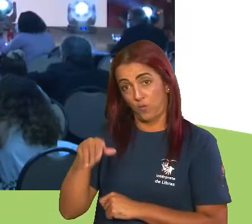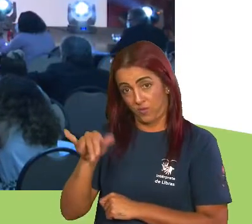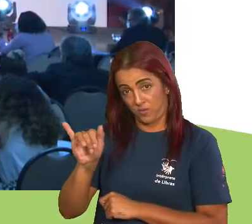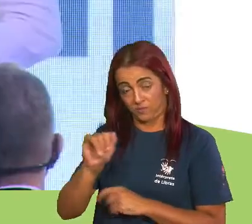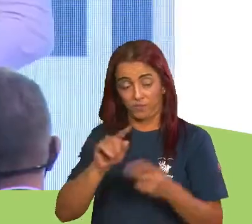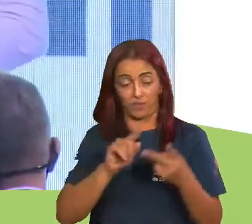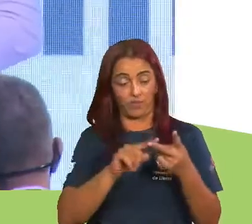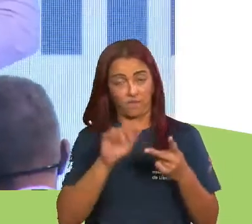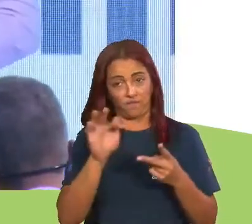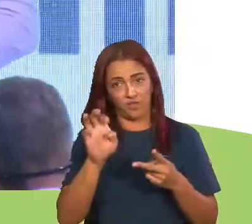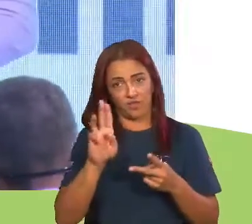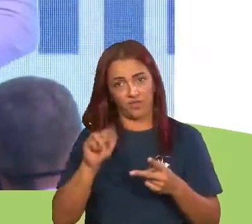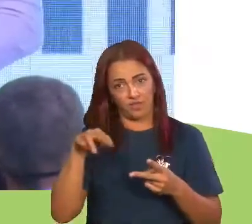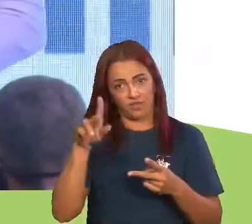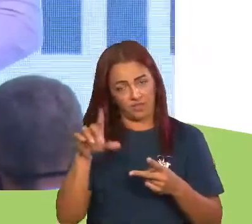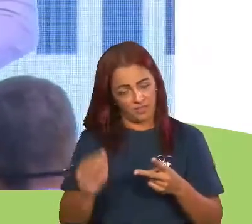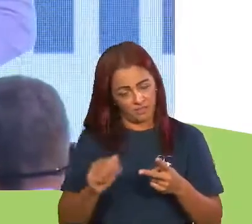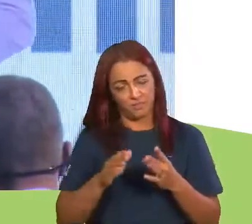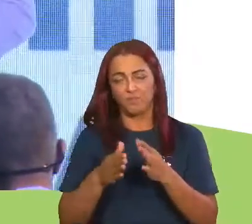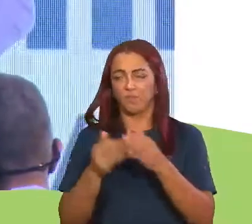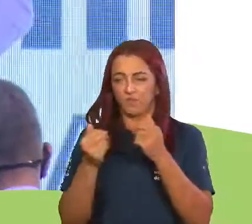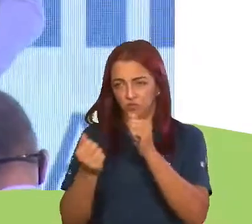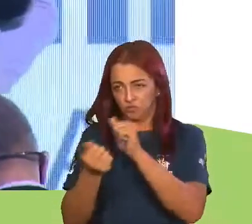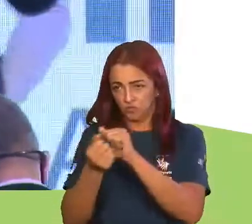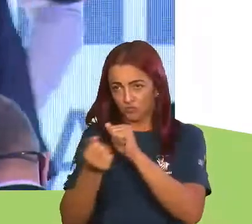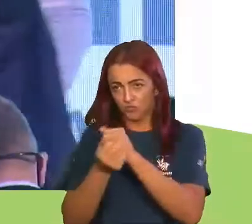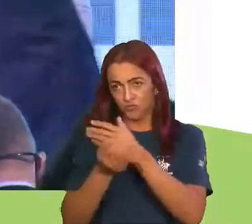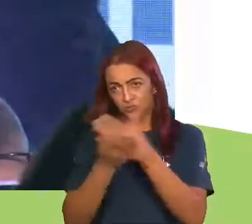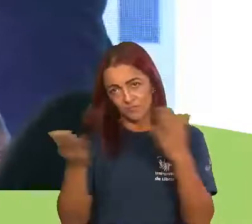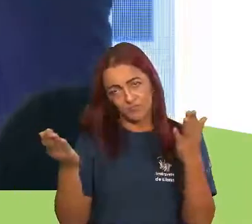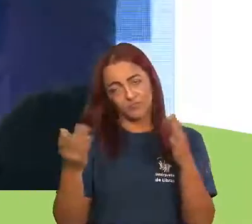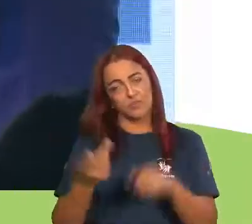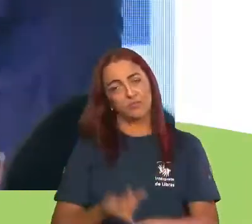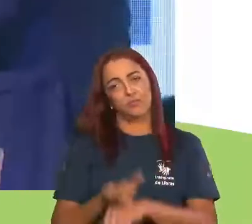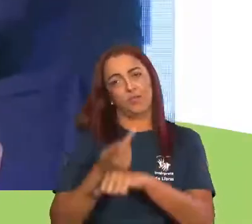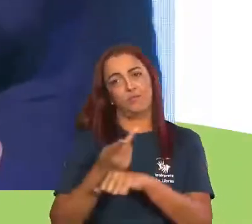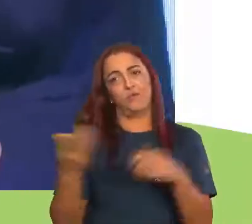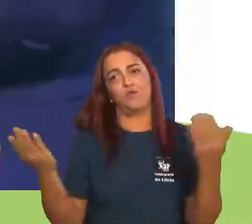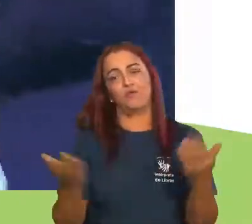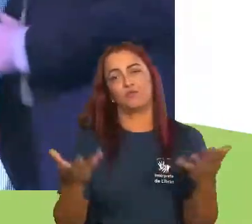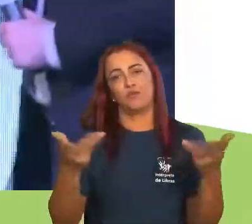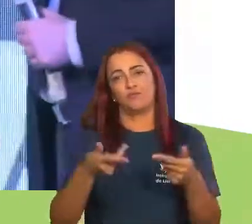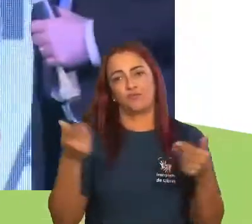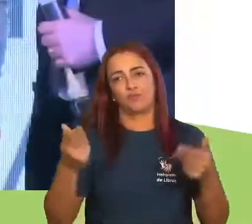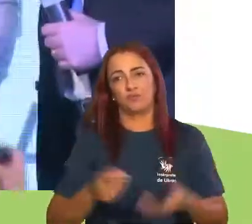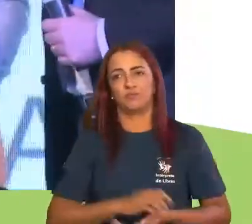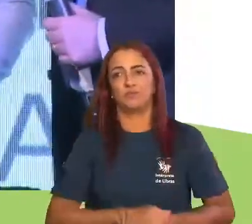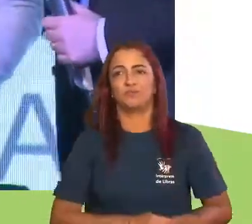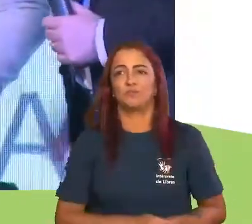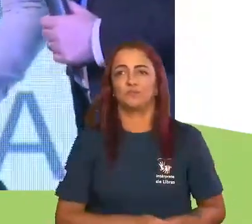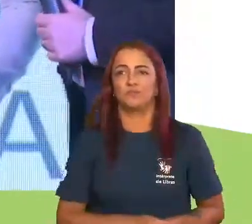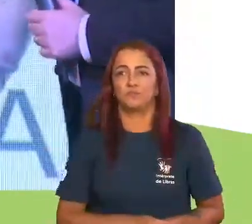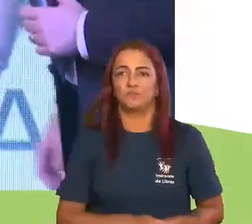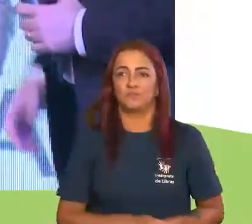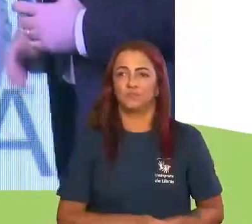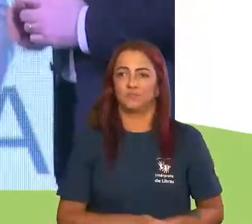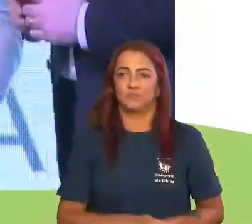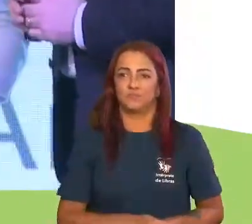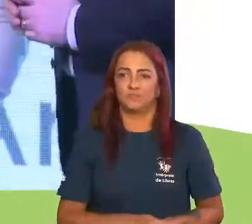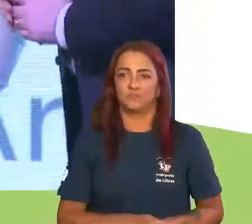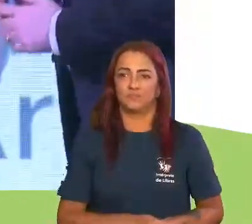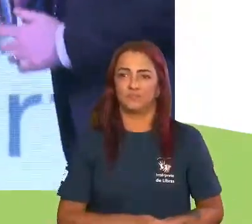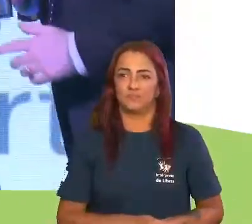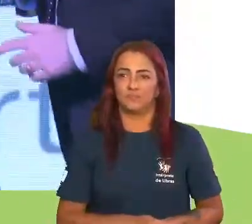Que a gente possa tirar uma foto desse premiado incrível dessa noite. Olha só a pose